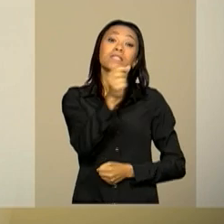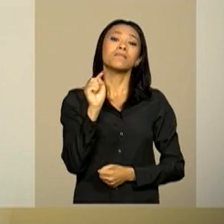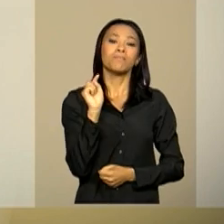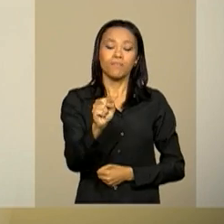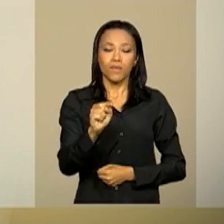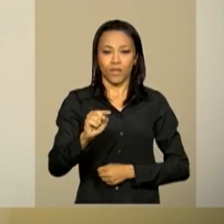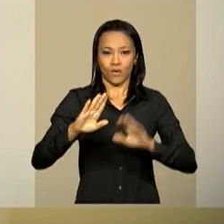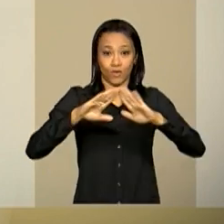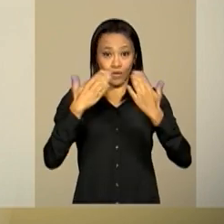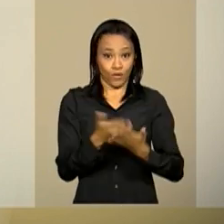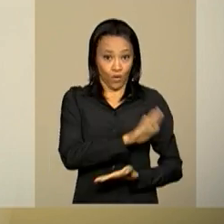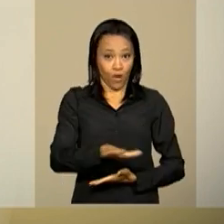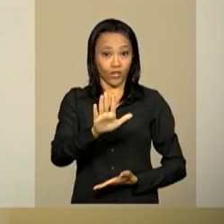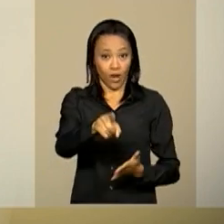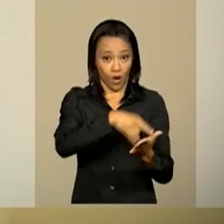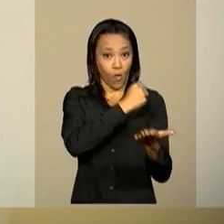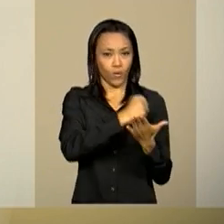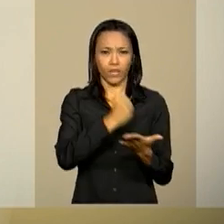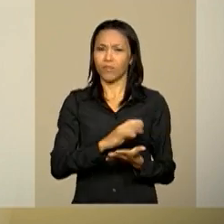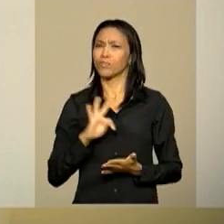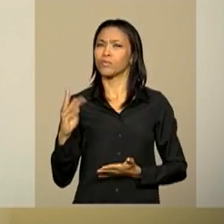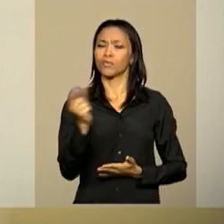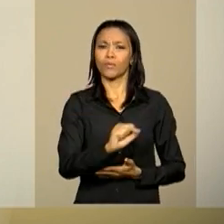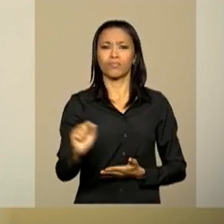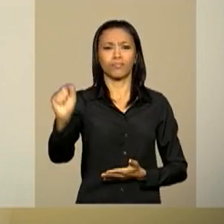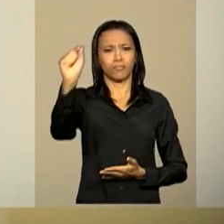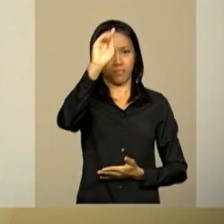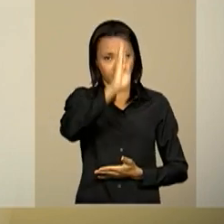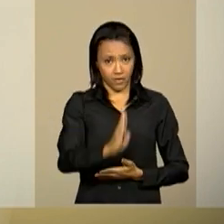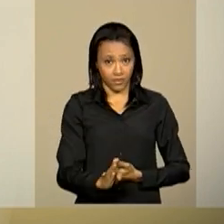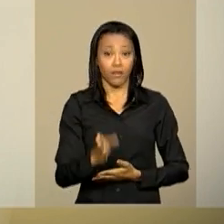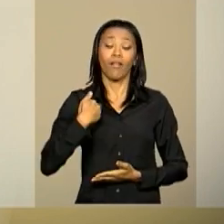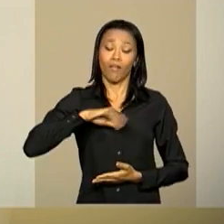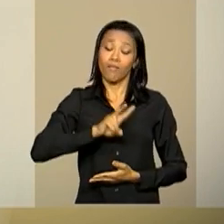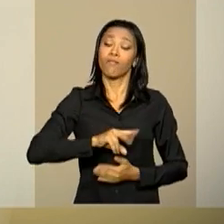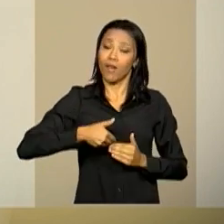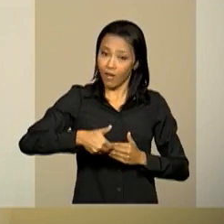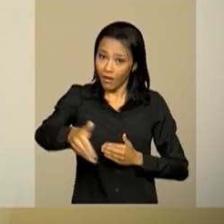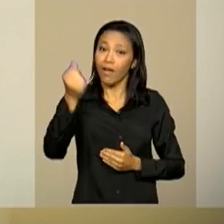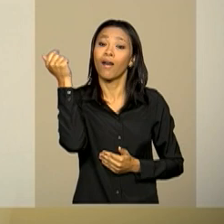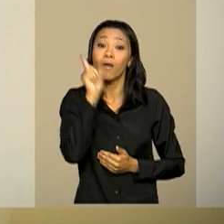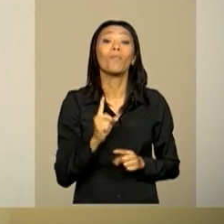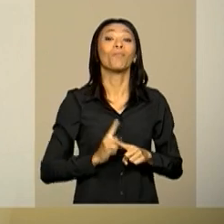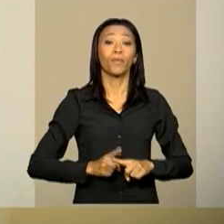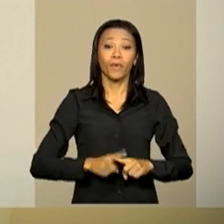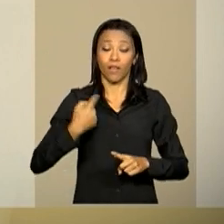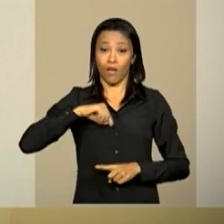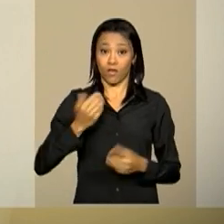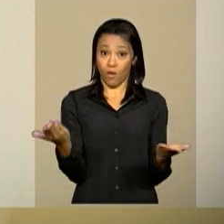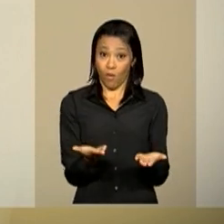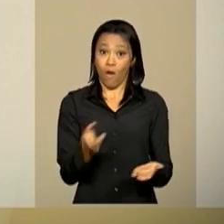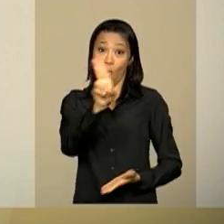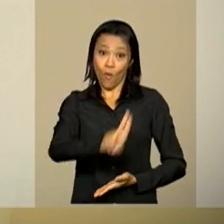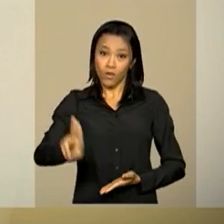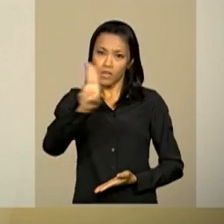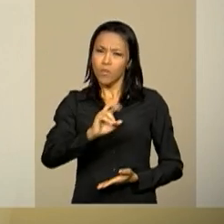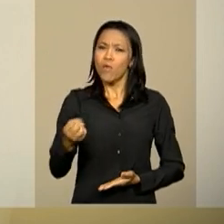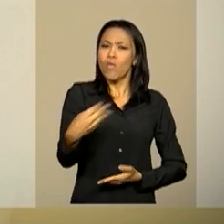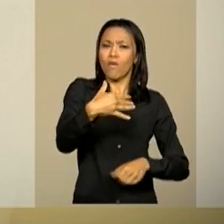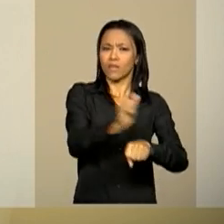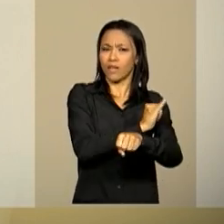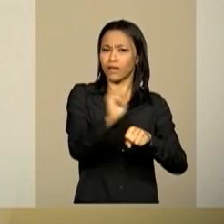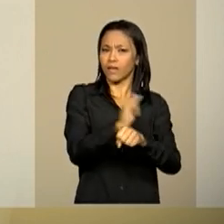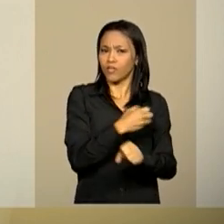creches contratadas por todo o país nós vamos conseguir isso porque estamos usando agora um novo método